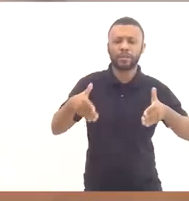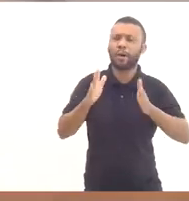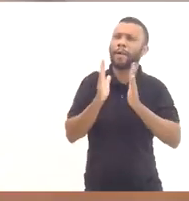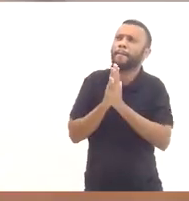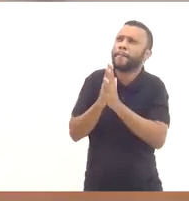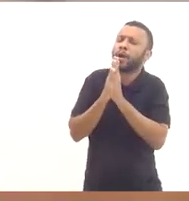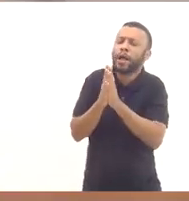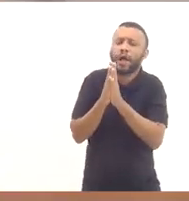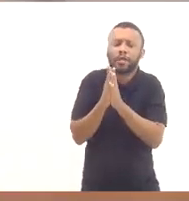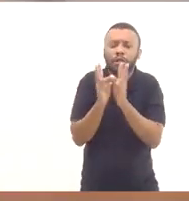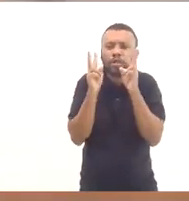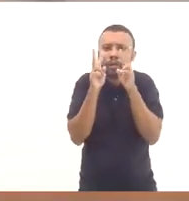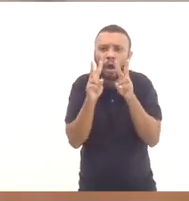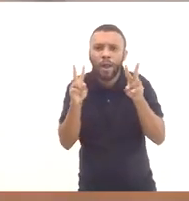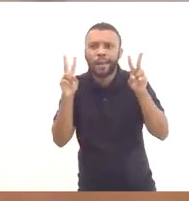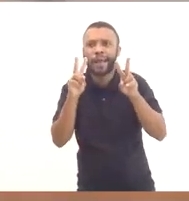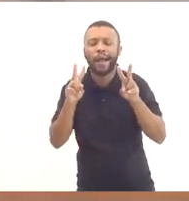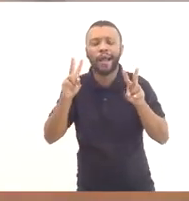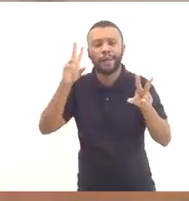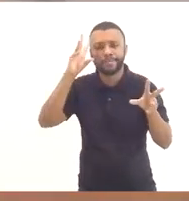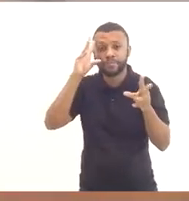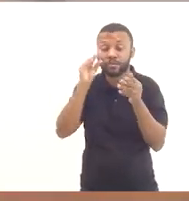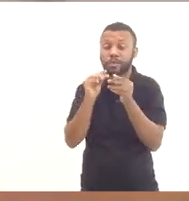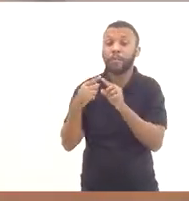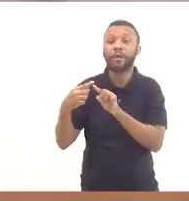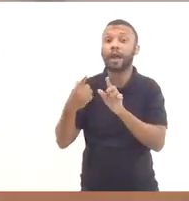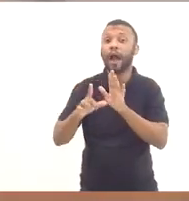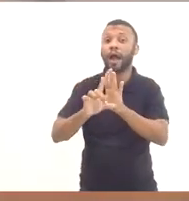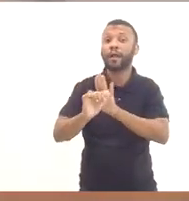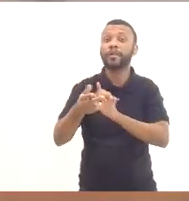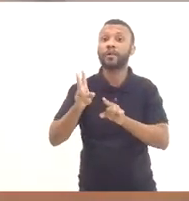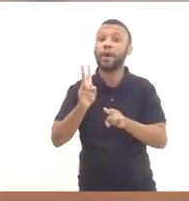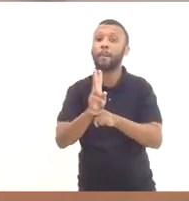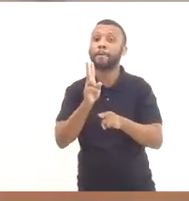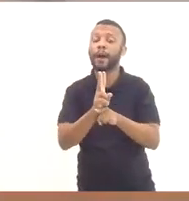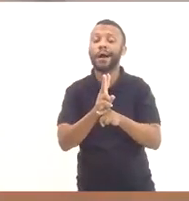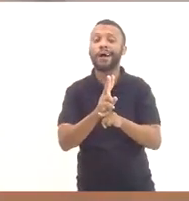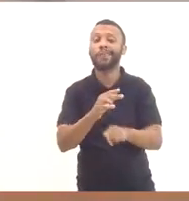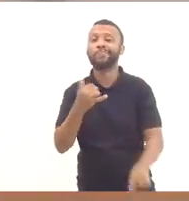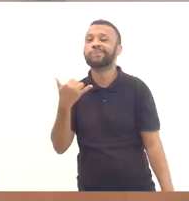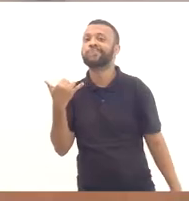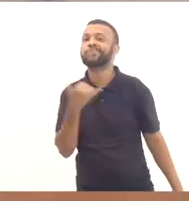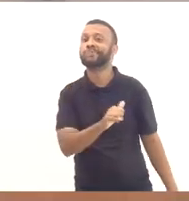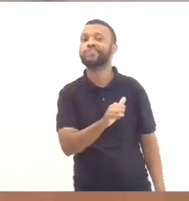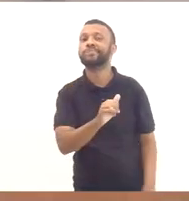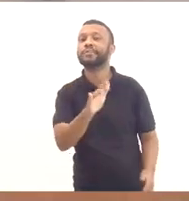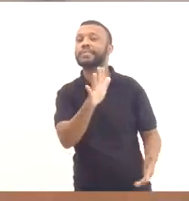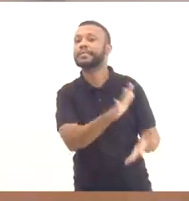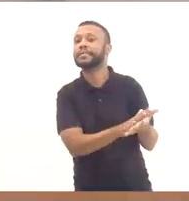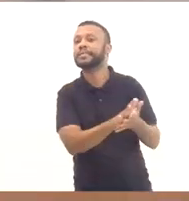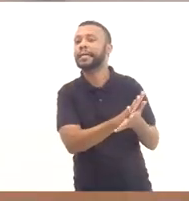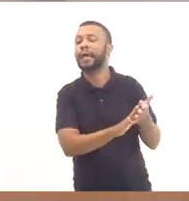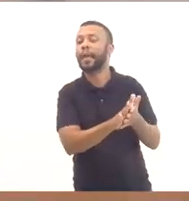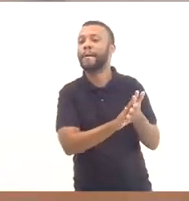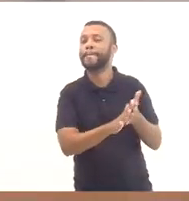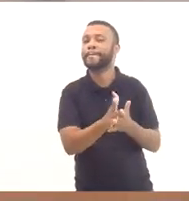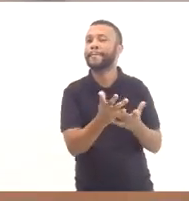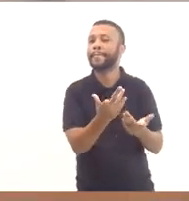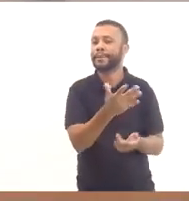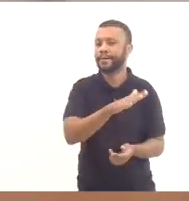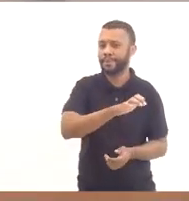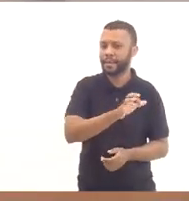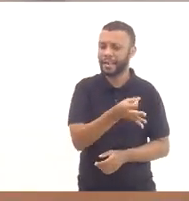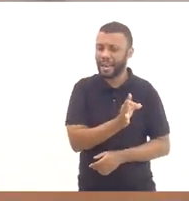no olhar porque as leis protetivas não protege nenhuma dessas mães Ninguém